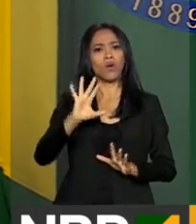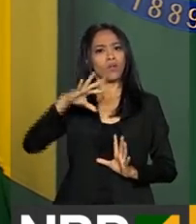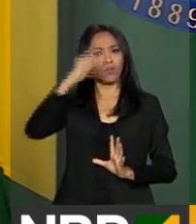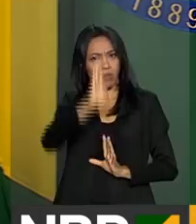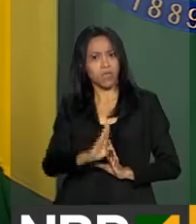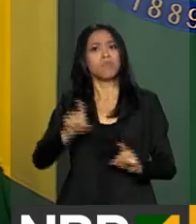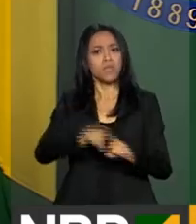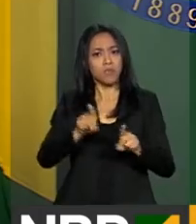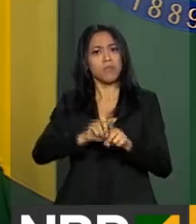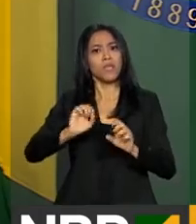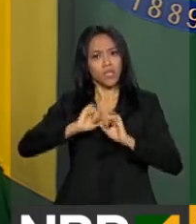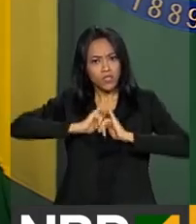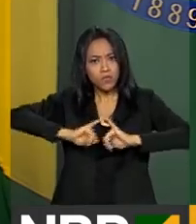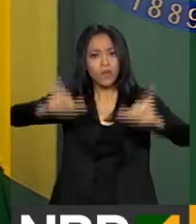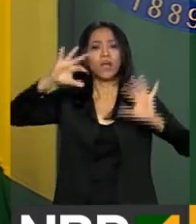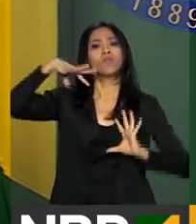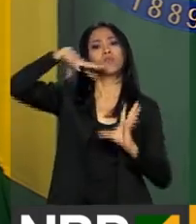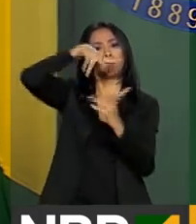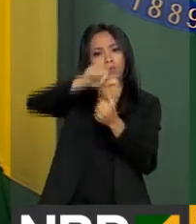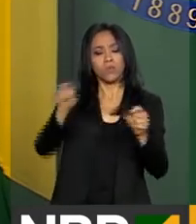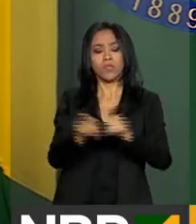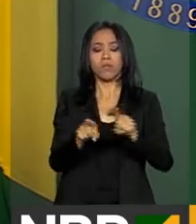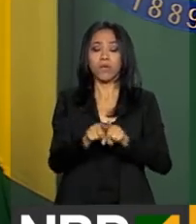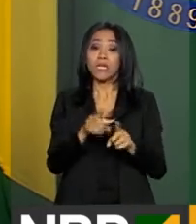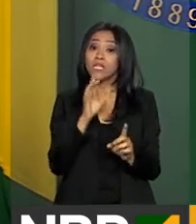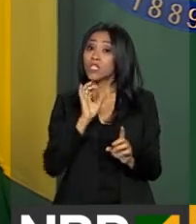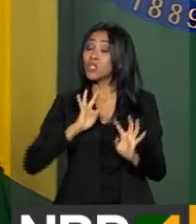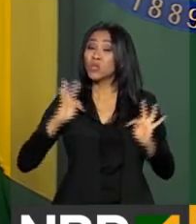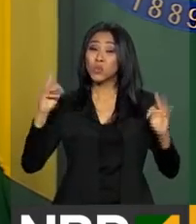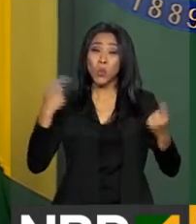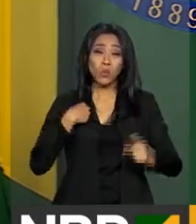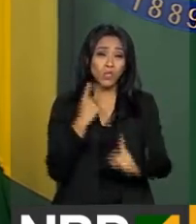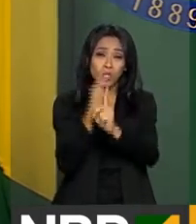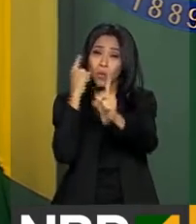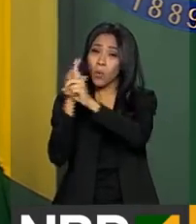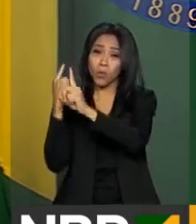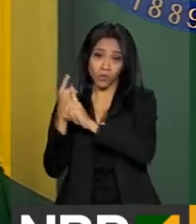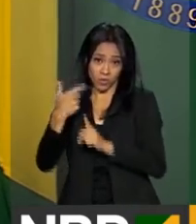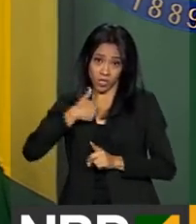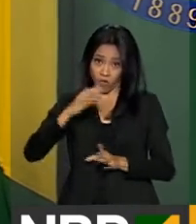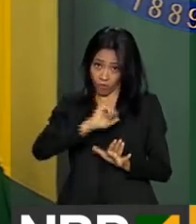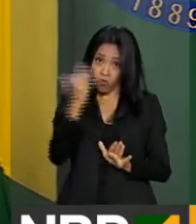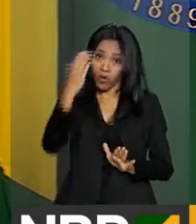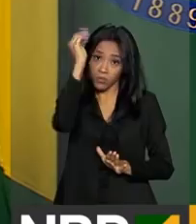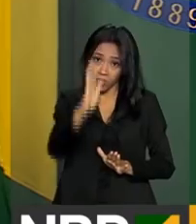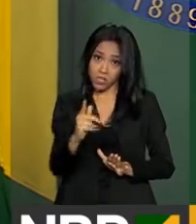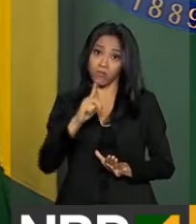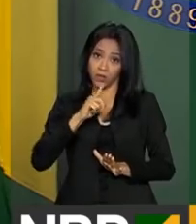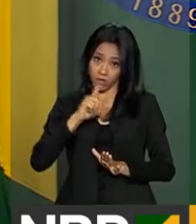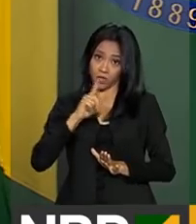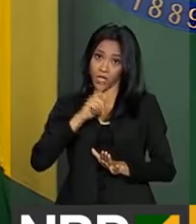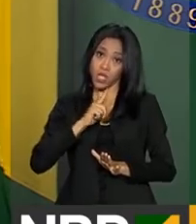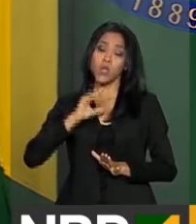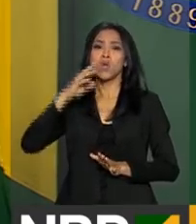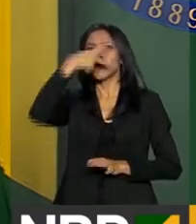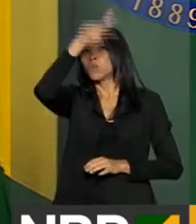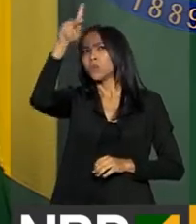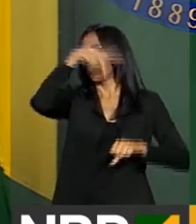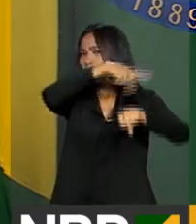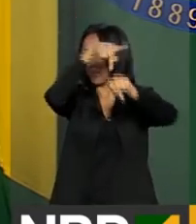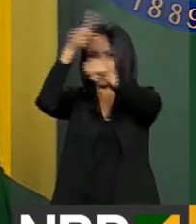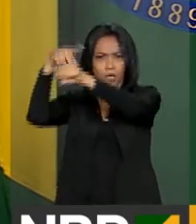notar que em todos os encontros internacionais que têm tido o que o chefe de nação